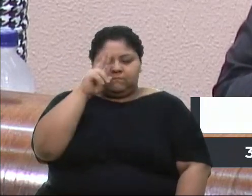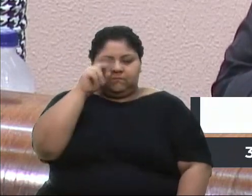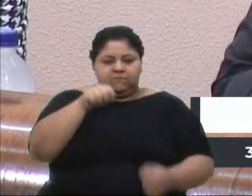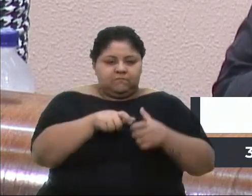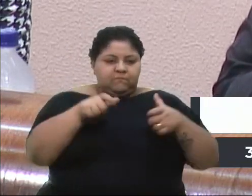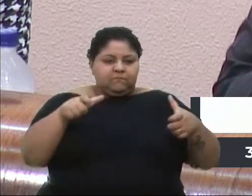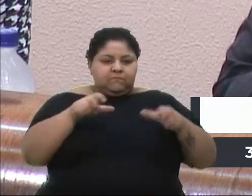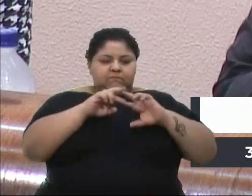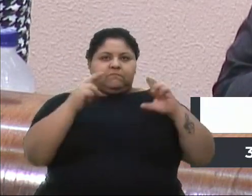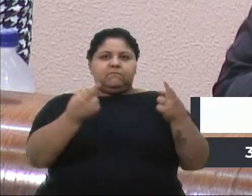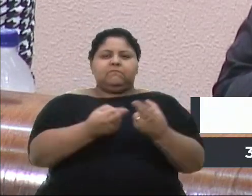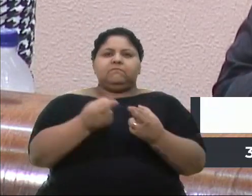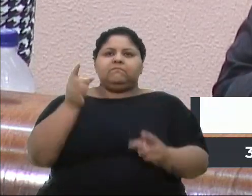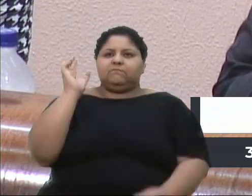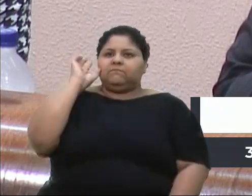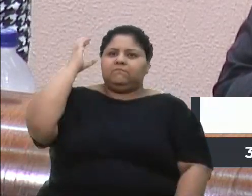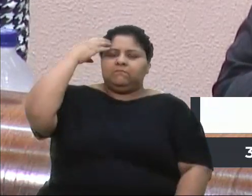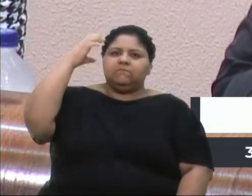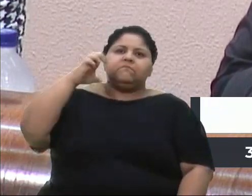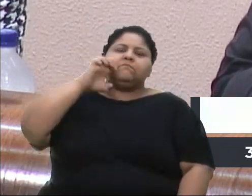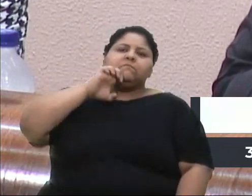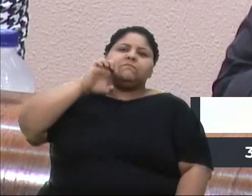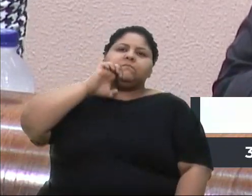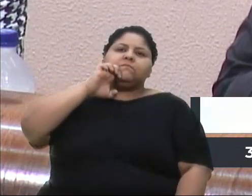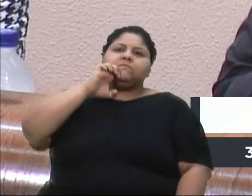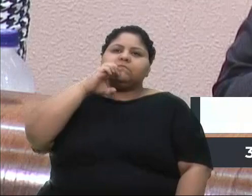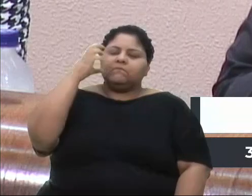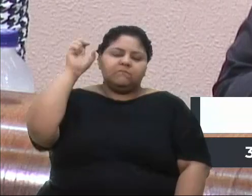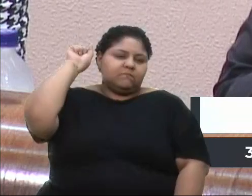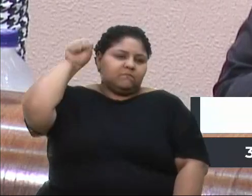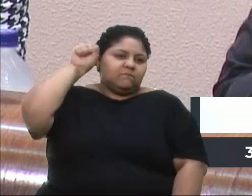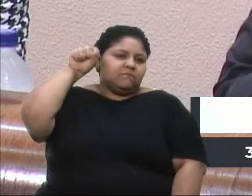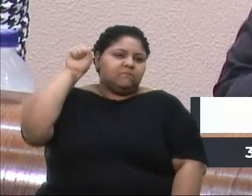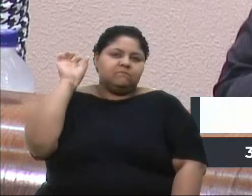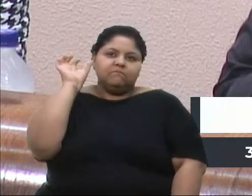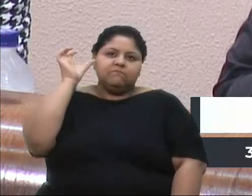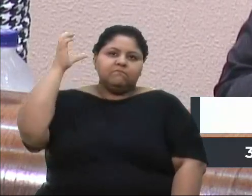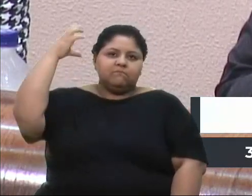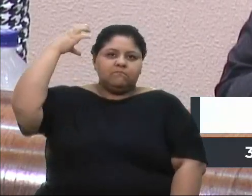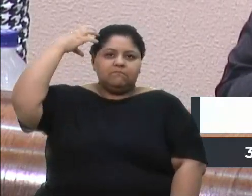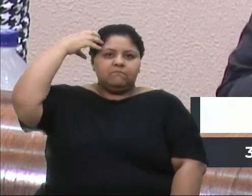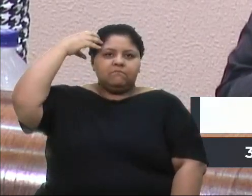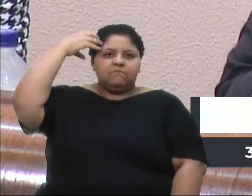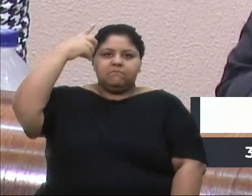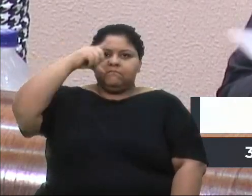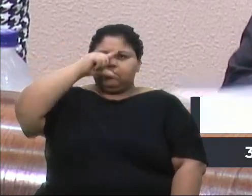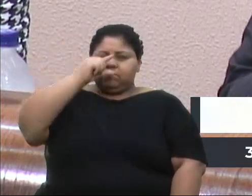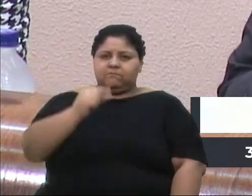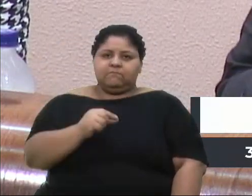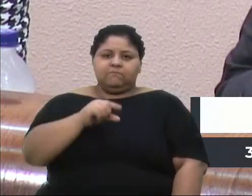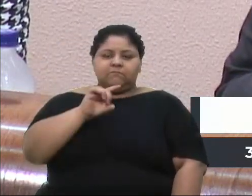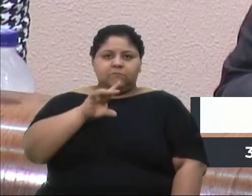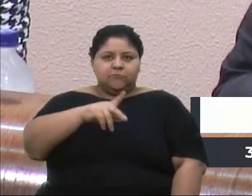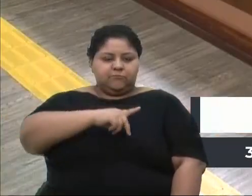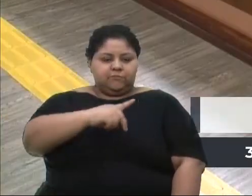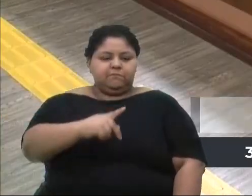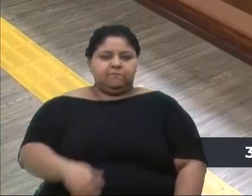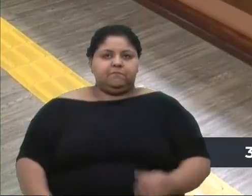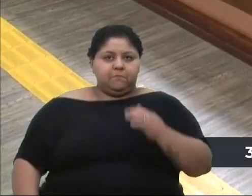expediente, Cadore, Estela Balardim, Clóvis Xuxa, Felipe Grêmio Maier e Sandro Fantinel. Era isso, senhor